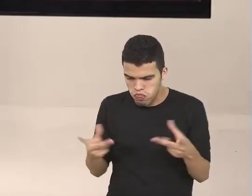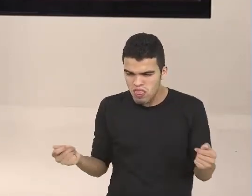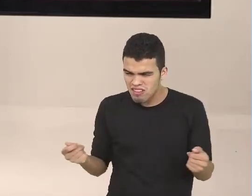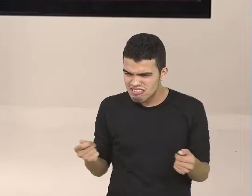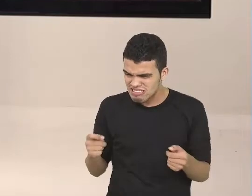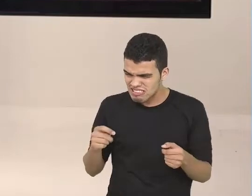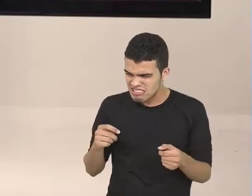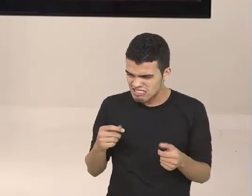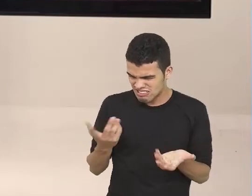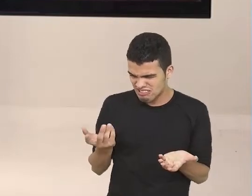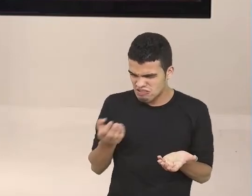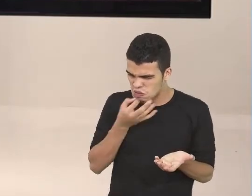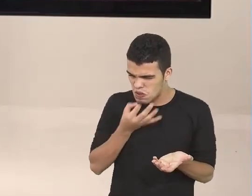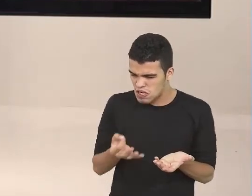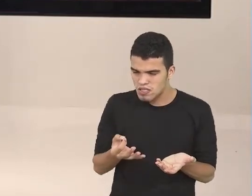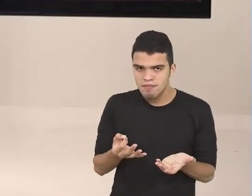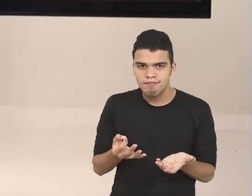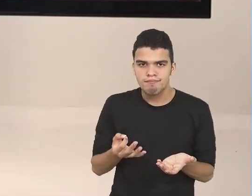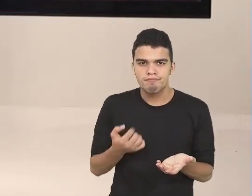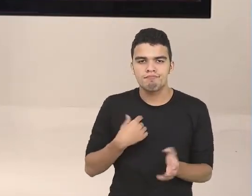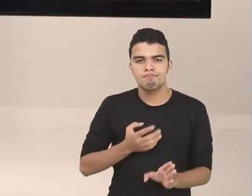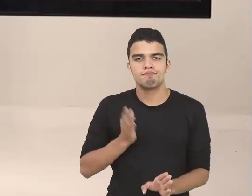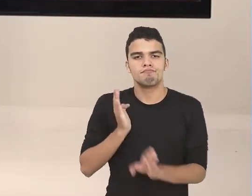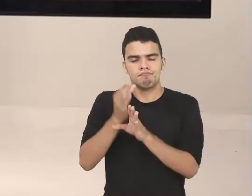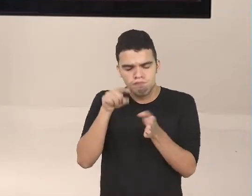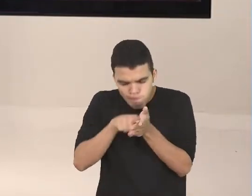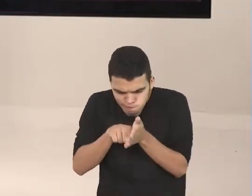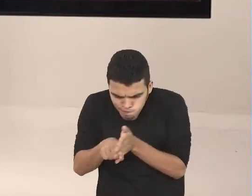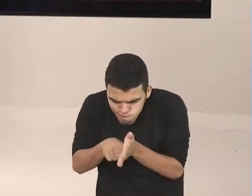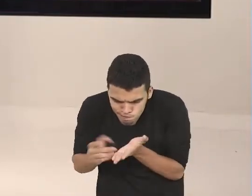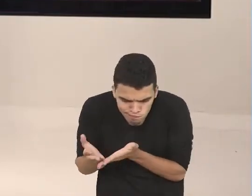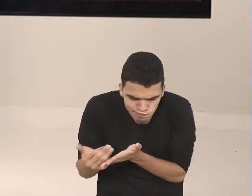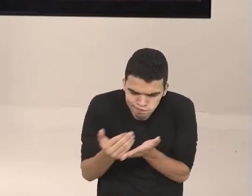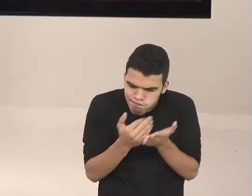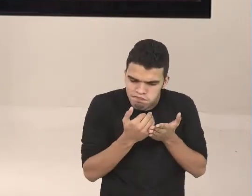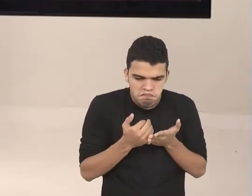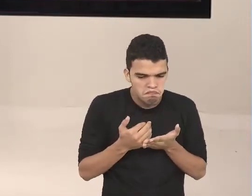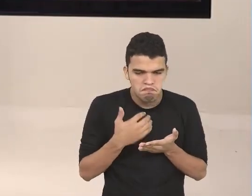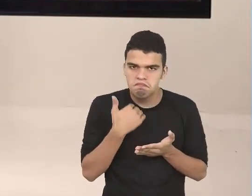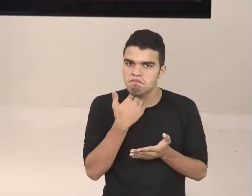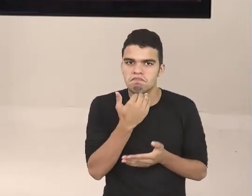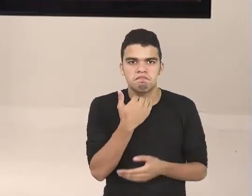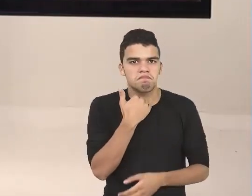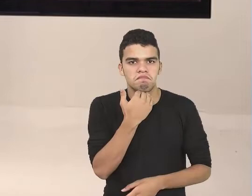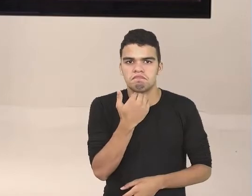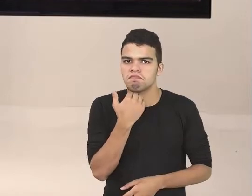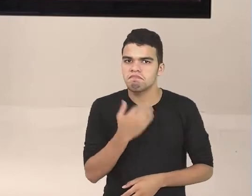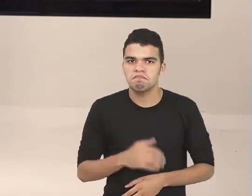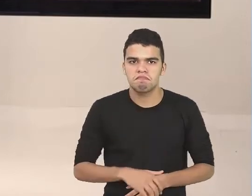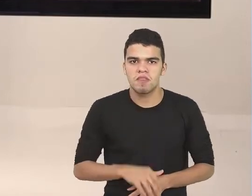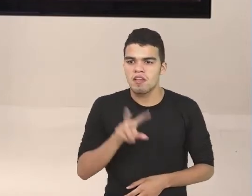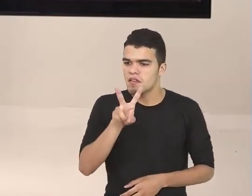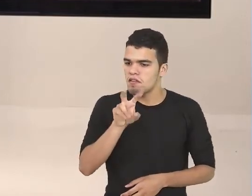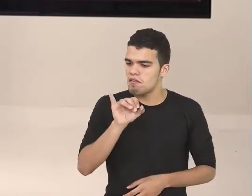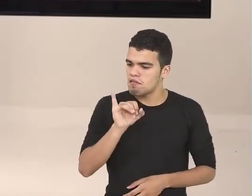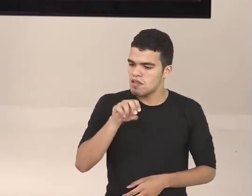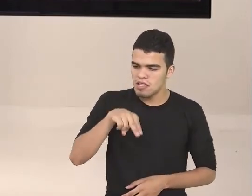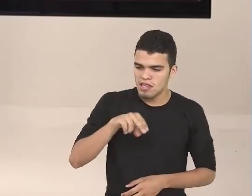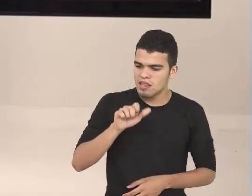ele não é bom para fazer higienização de nada. Por quê? A concentração dele é muito baixa. Fora do